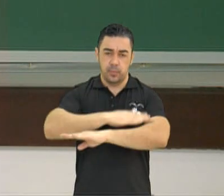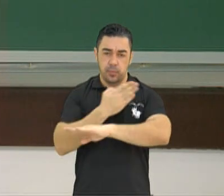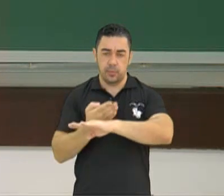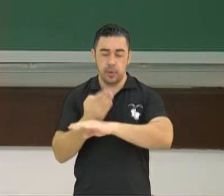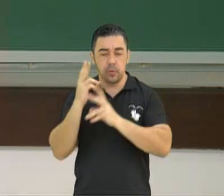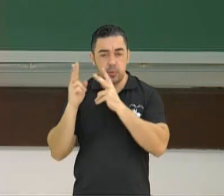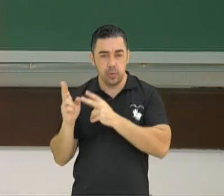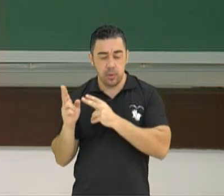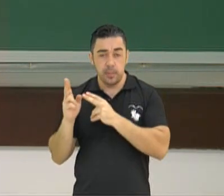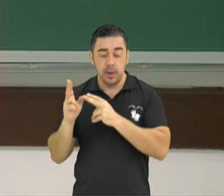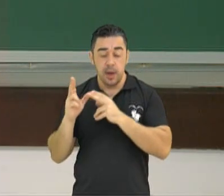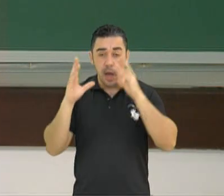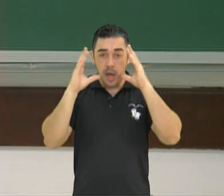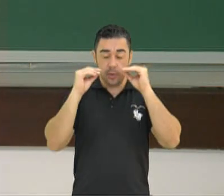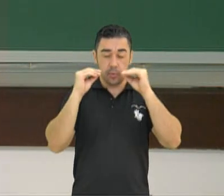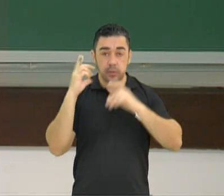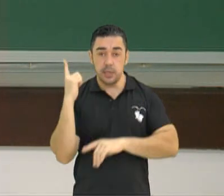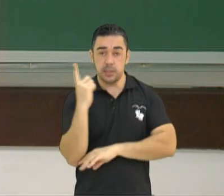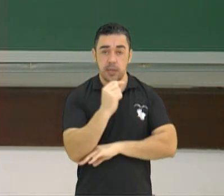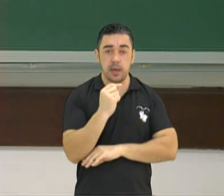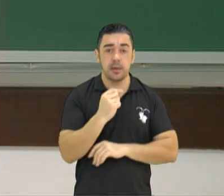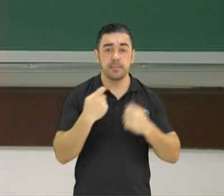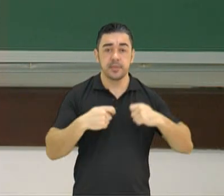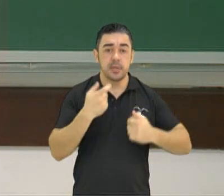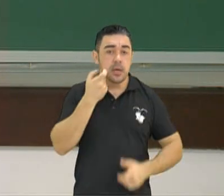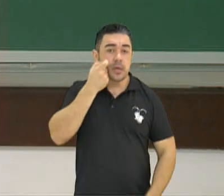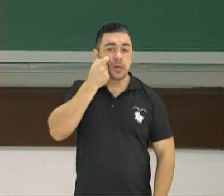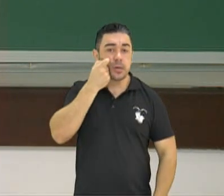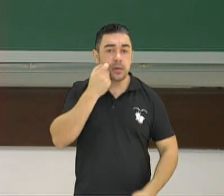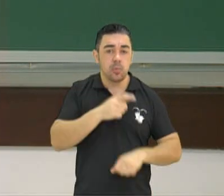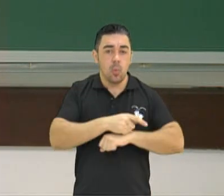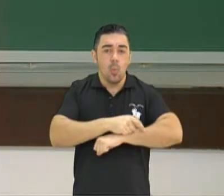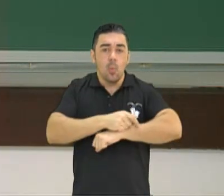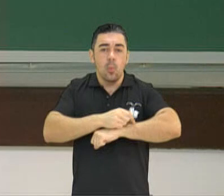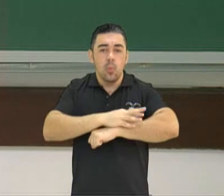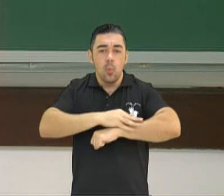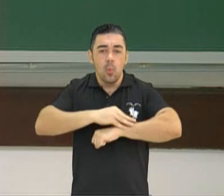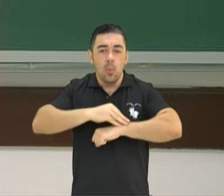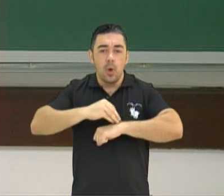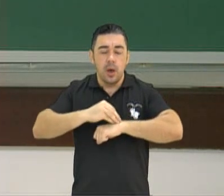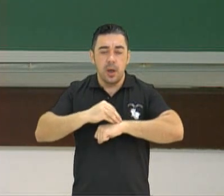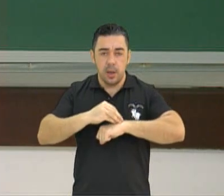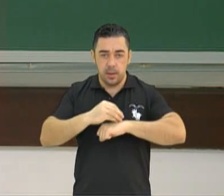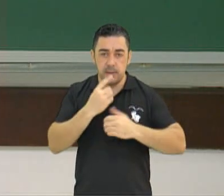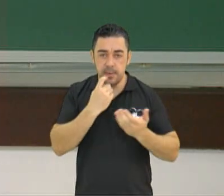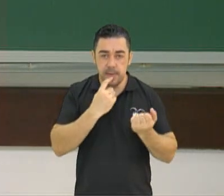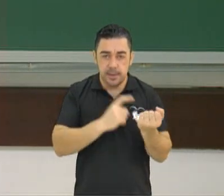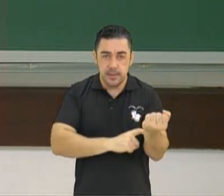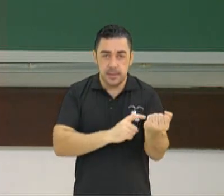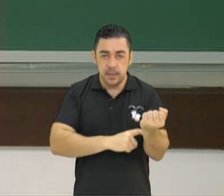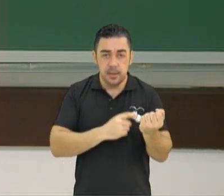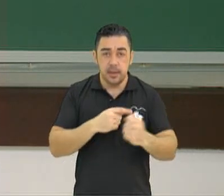sai e vai se alimentar, né? A fêmea precisa de sangue. Ela vai lá e pica a pele da pessoa e se alimenta de sangue. E ela está com